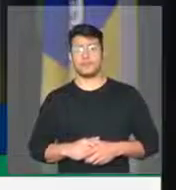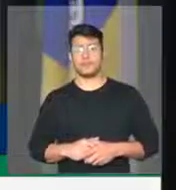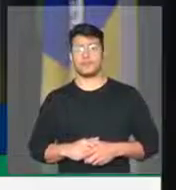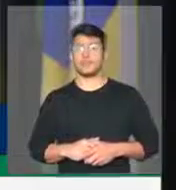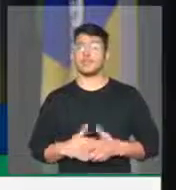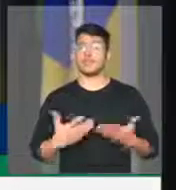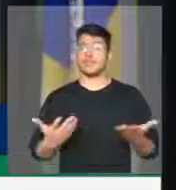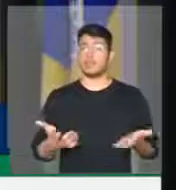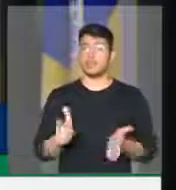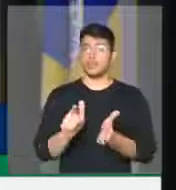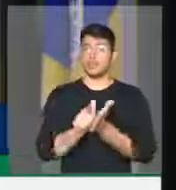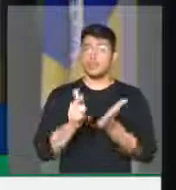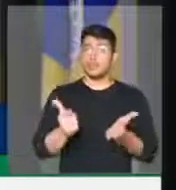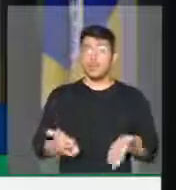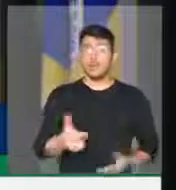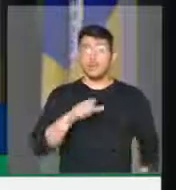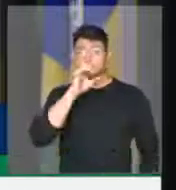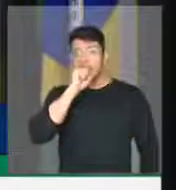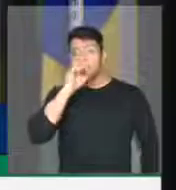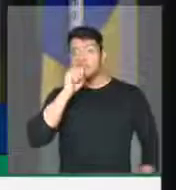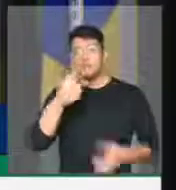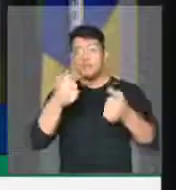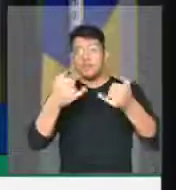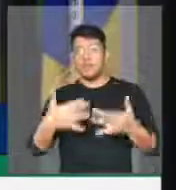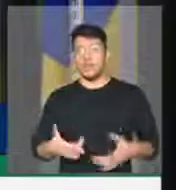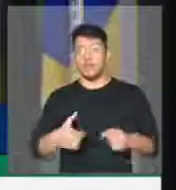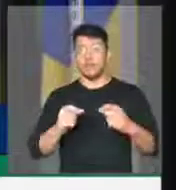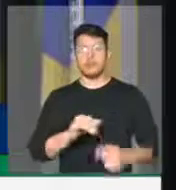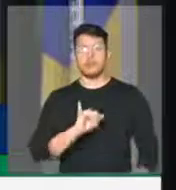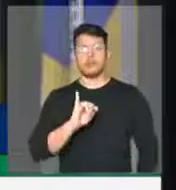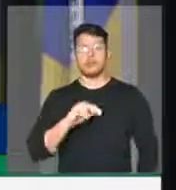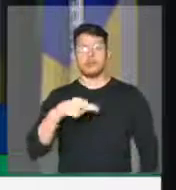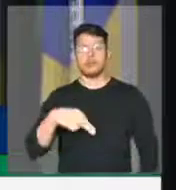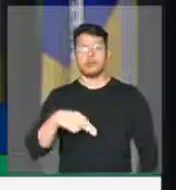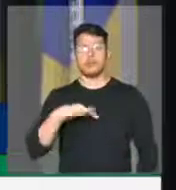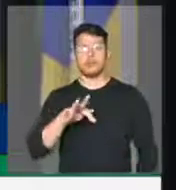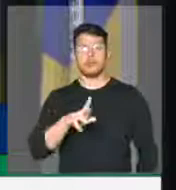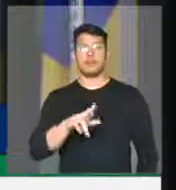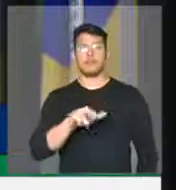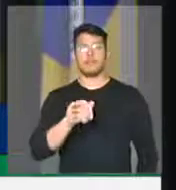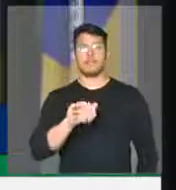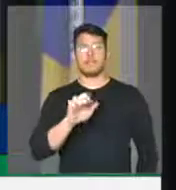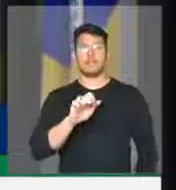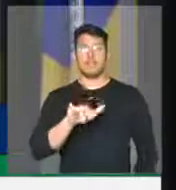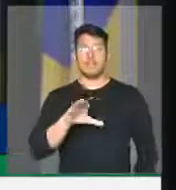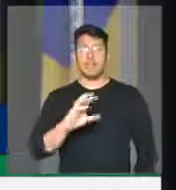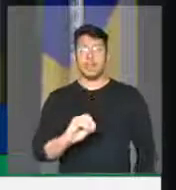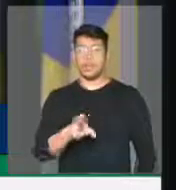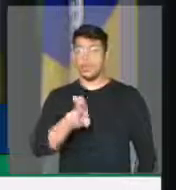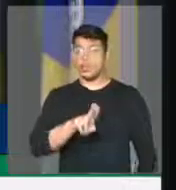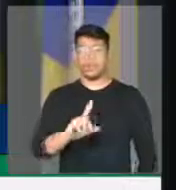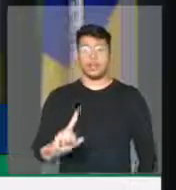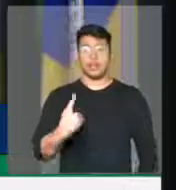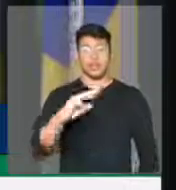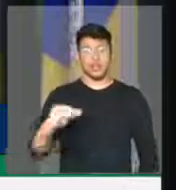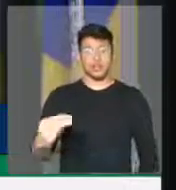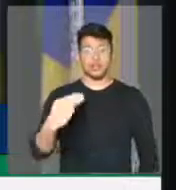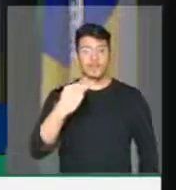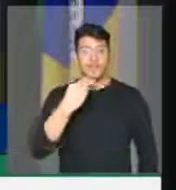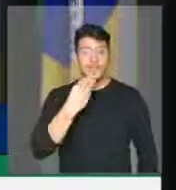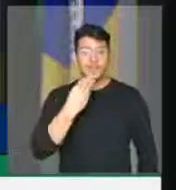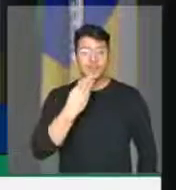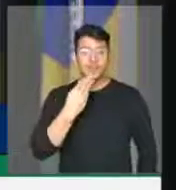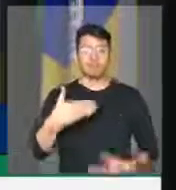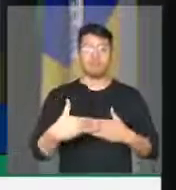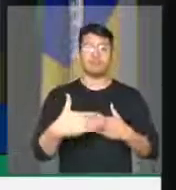diz o seguinte: Infraero consome 3,1 bilhão em 7 anos. Milhares de funcionários tem a Infraero,